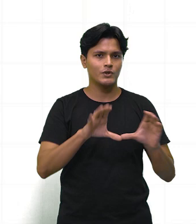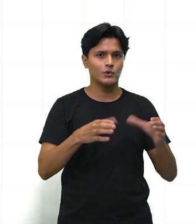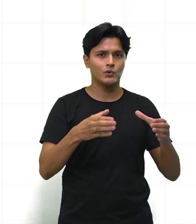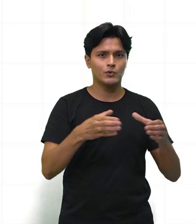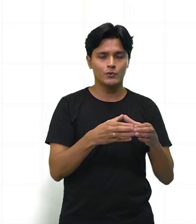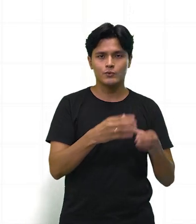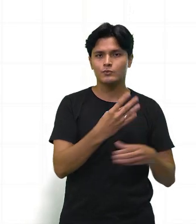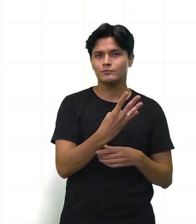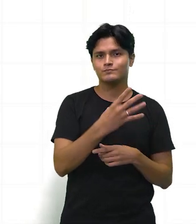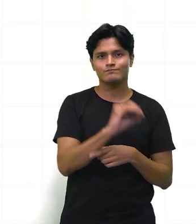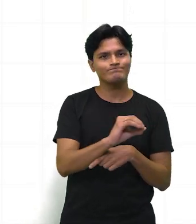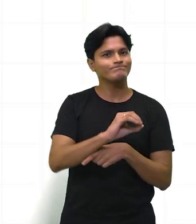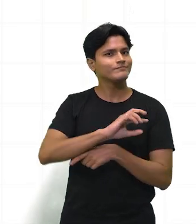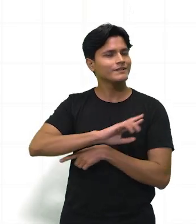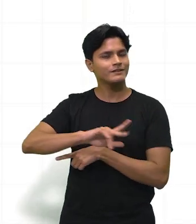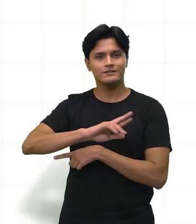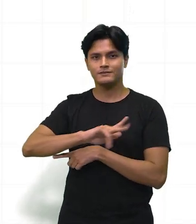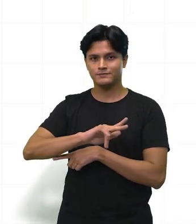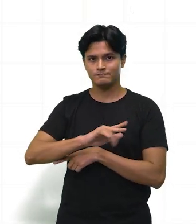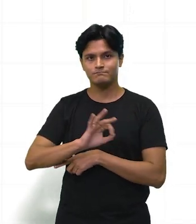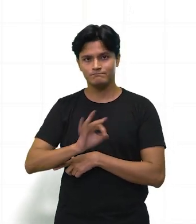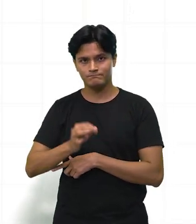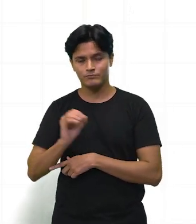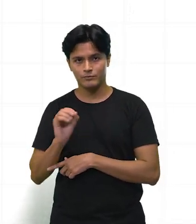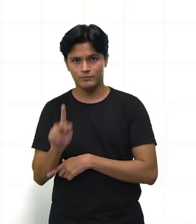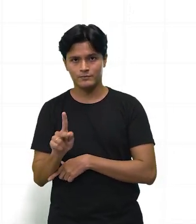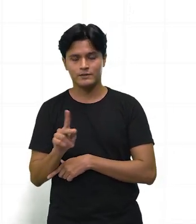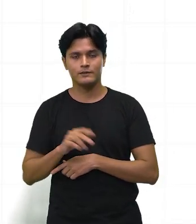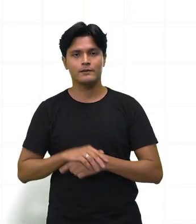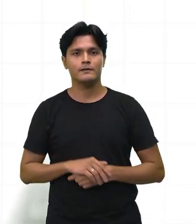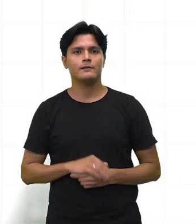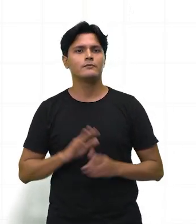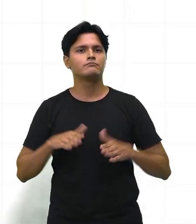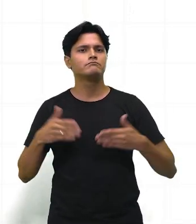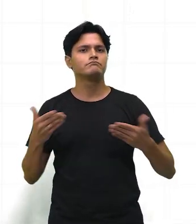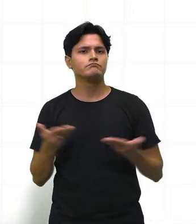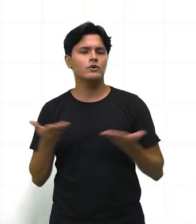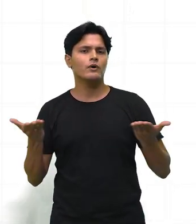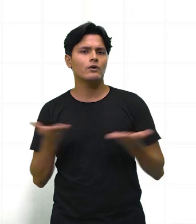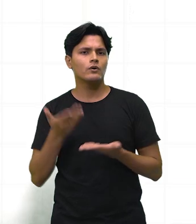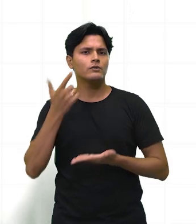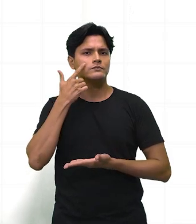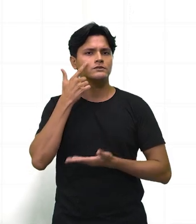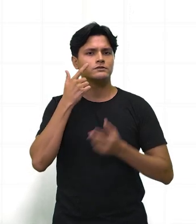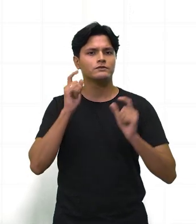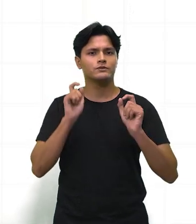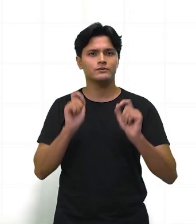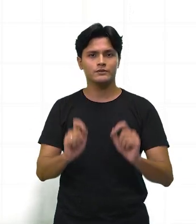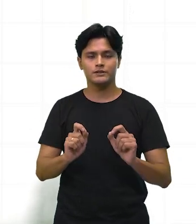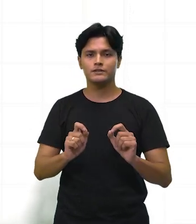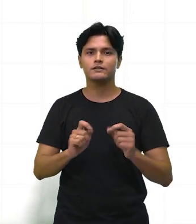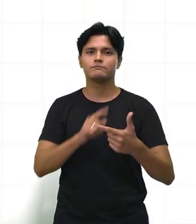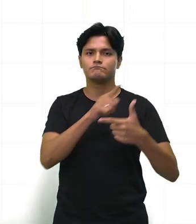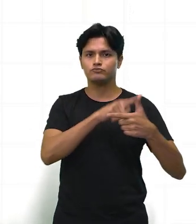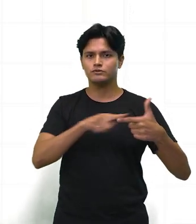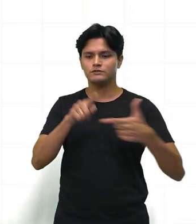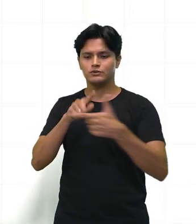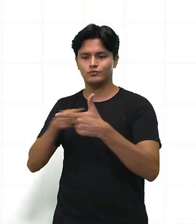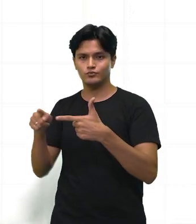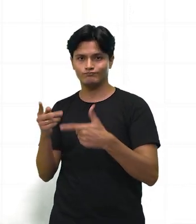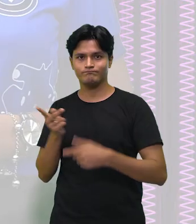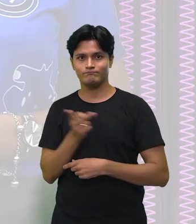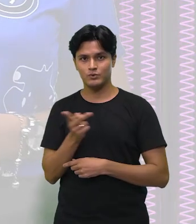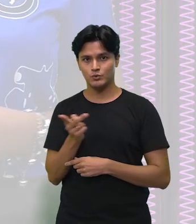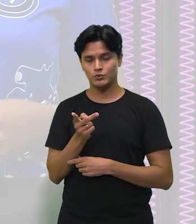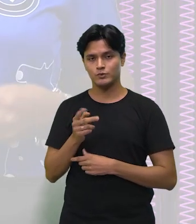é divisor de 40, ok? Então, vamos observar agora essas duas divisões aqui